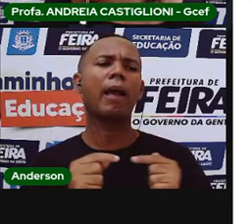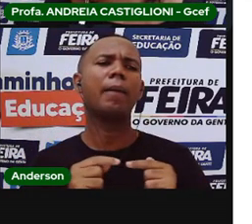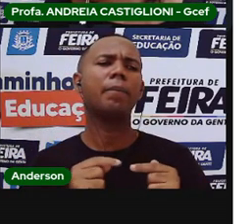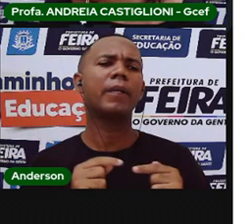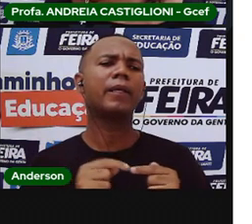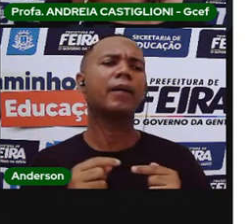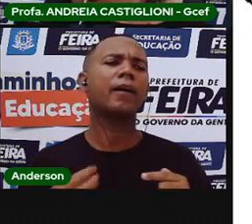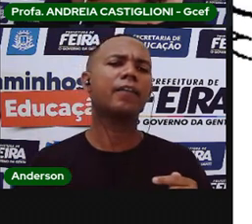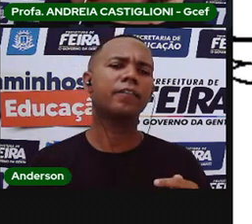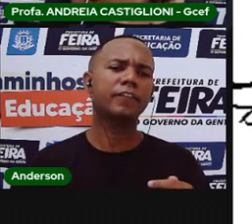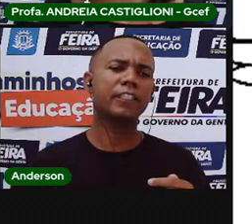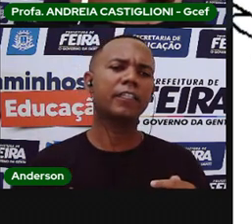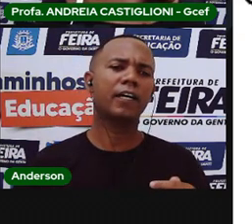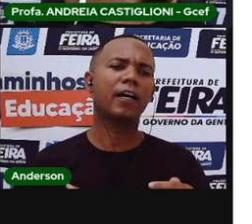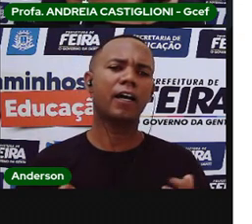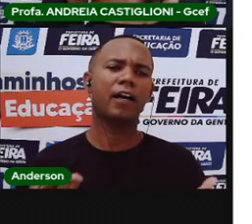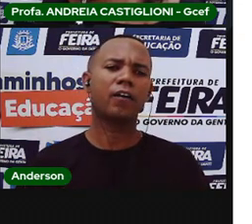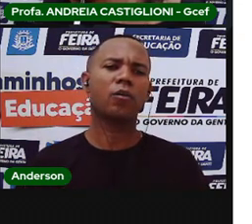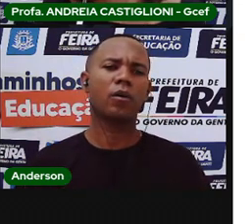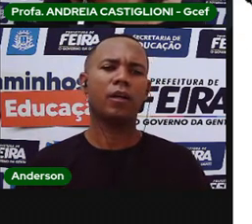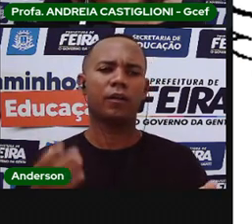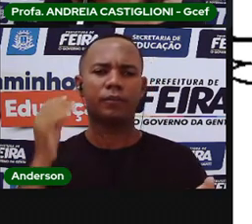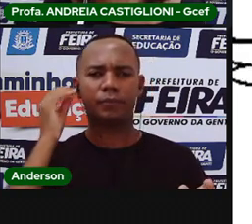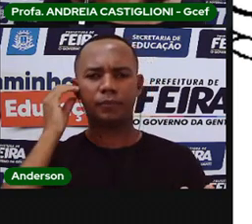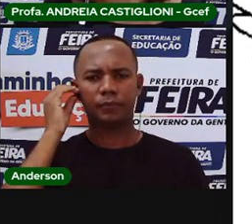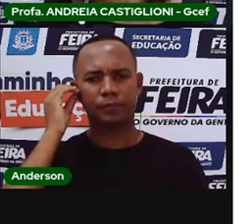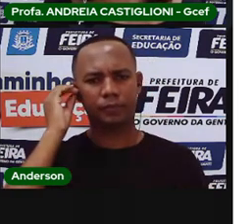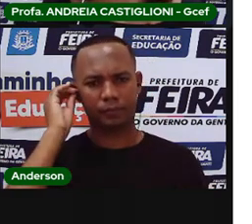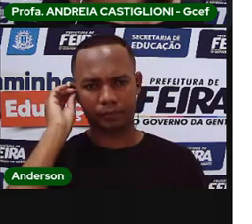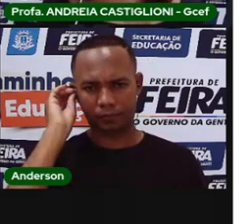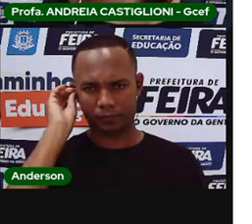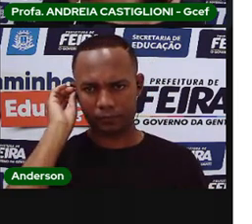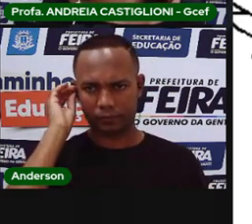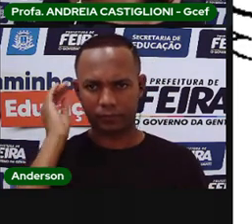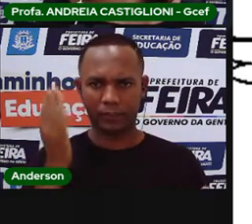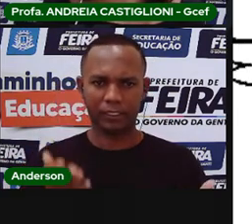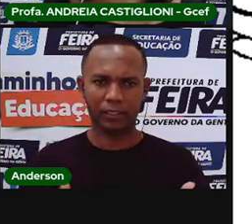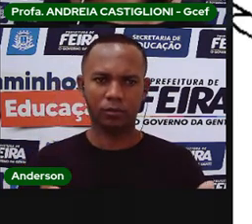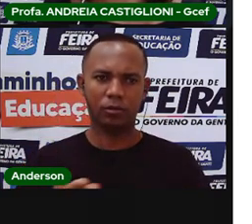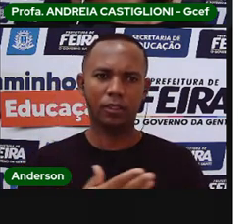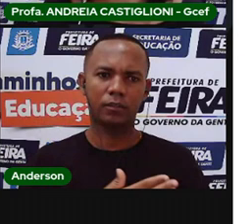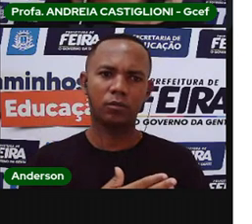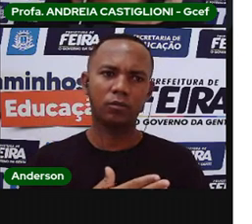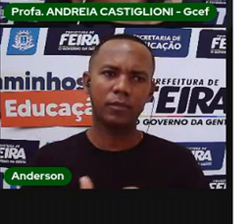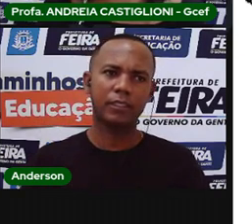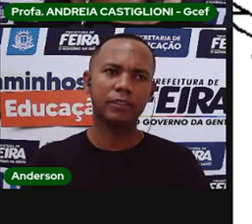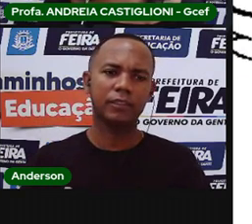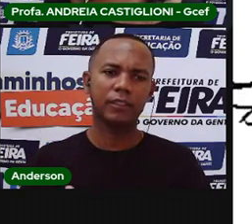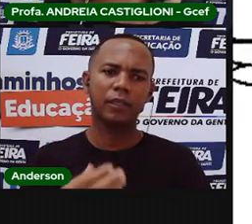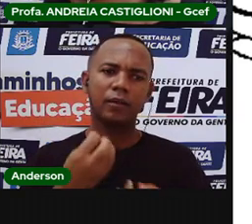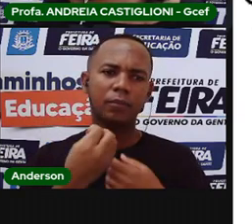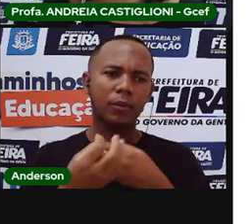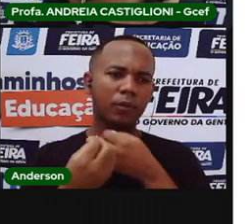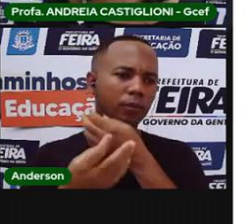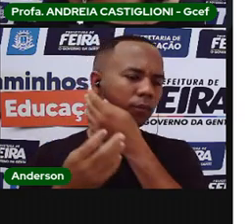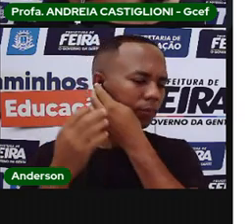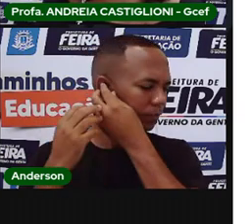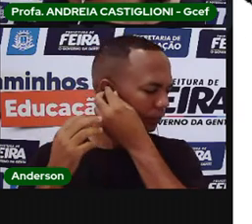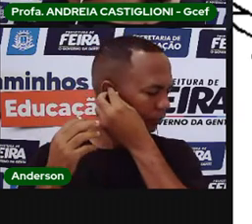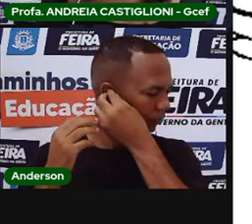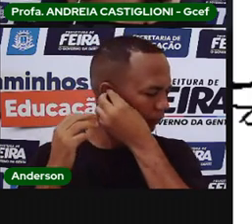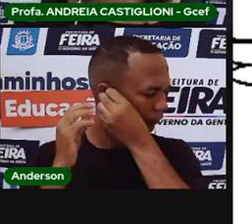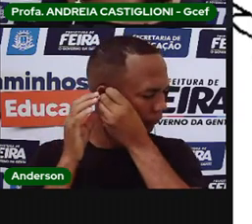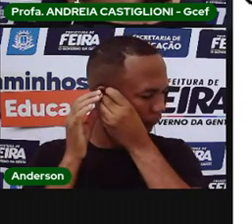frente. E para iniciar o nosso momento, eu trago uma frase bem conhecida de Rubem